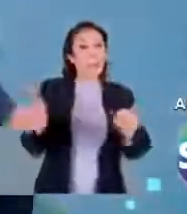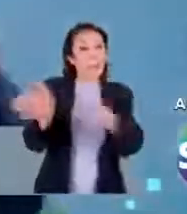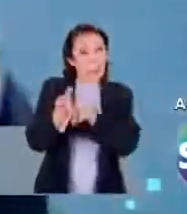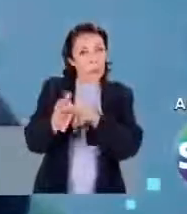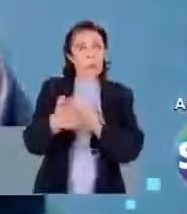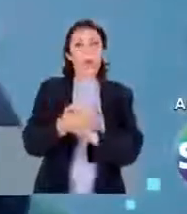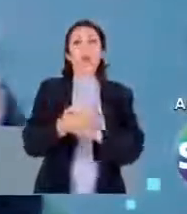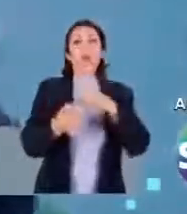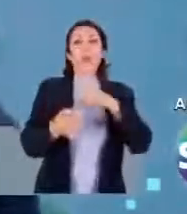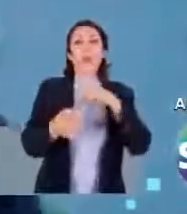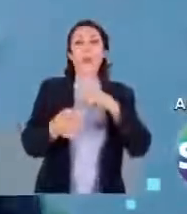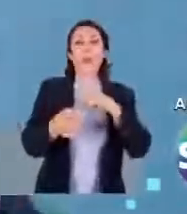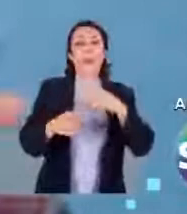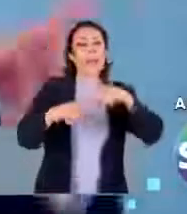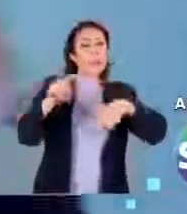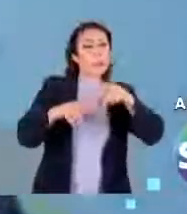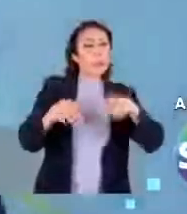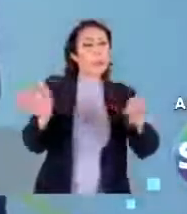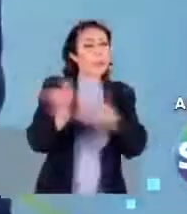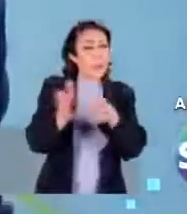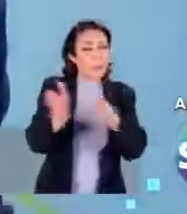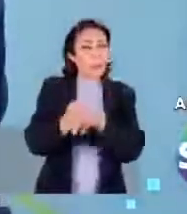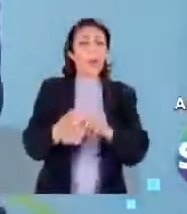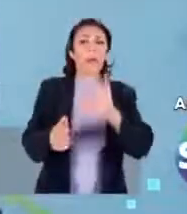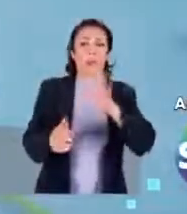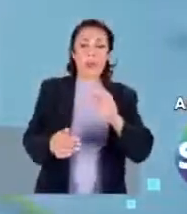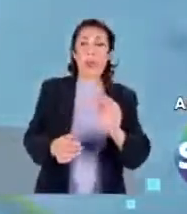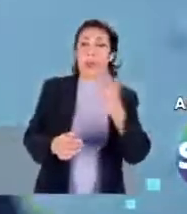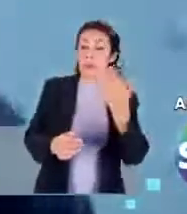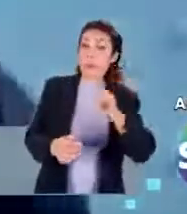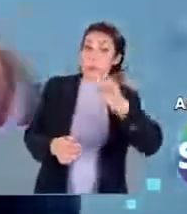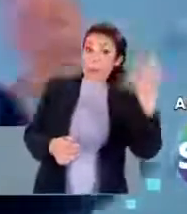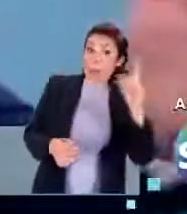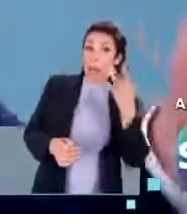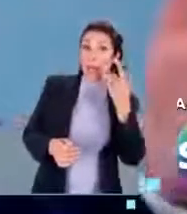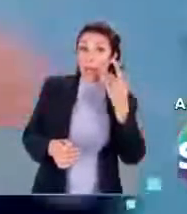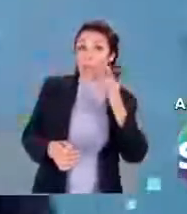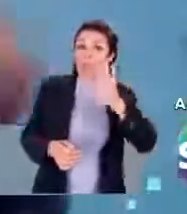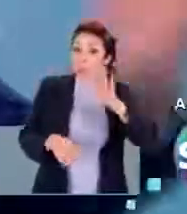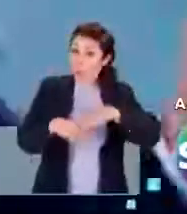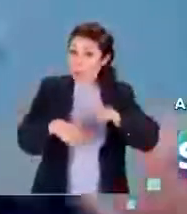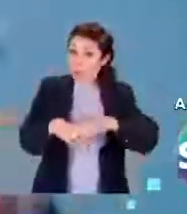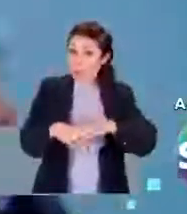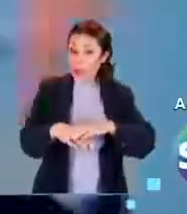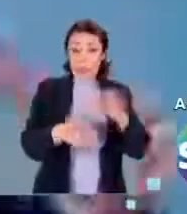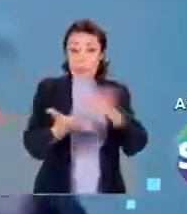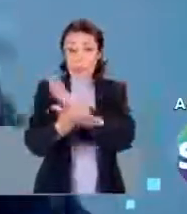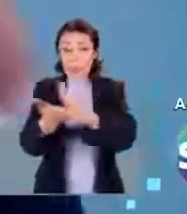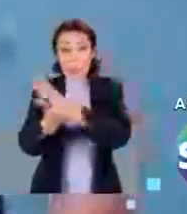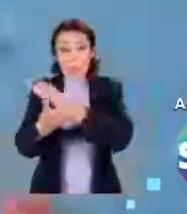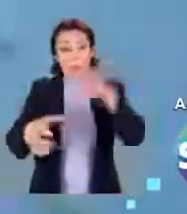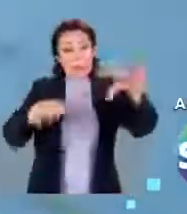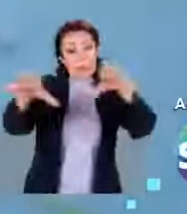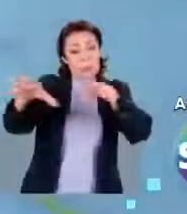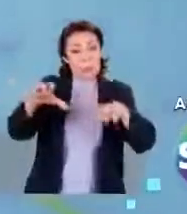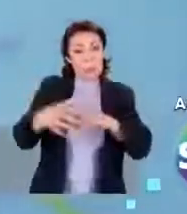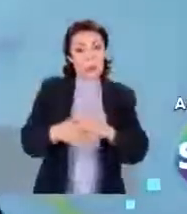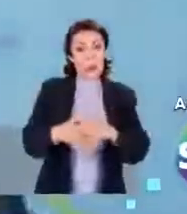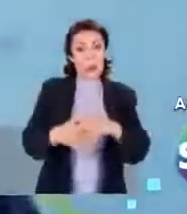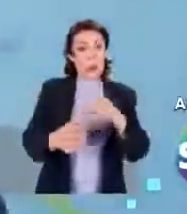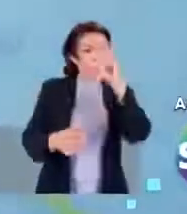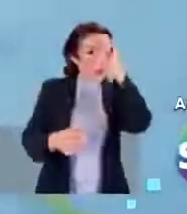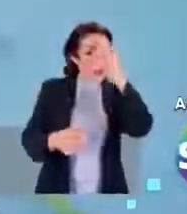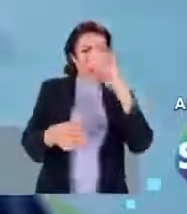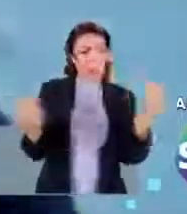tomógrafo lá Policlínica etc isso já funciona no Ceará nós já fizemos isso regionalizamos hospitais terciários de alta sofisticação